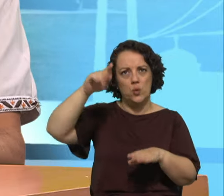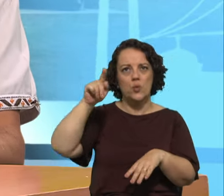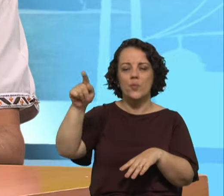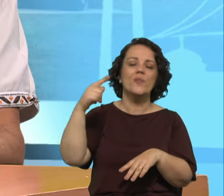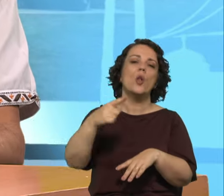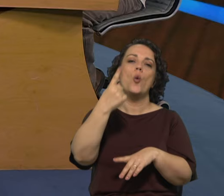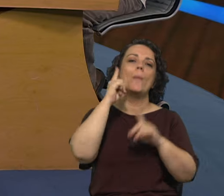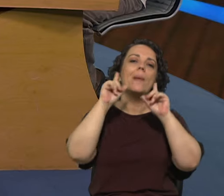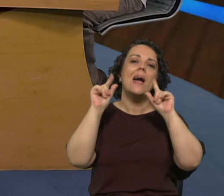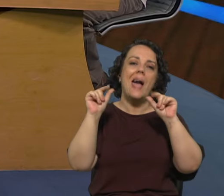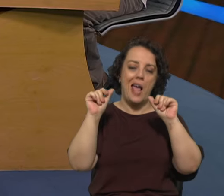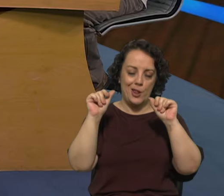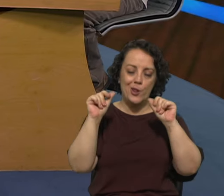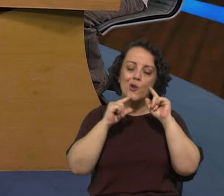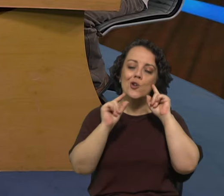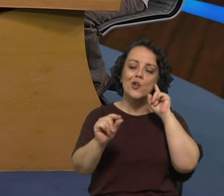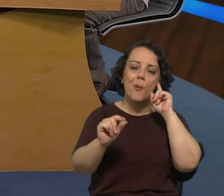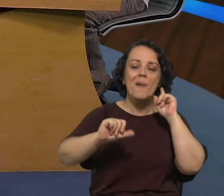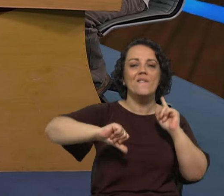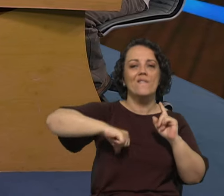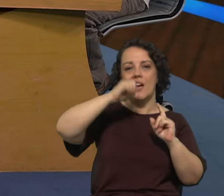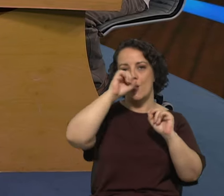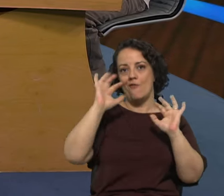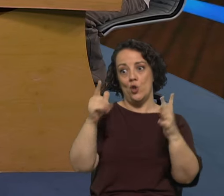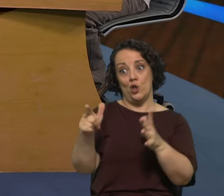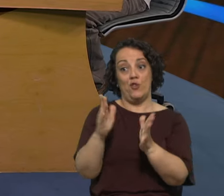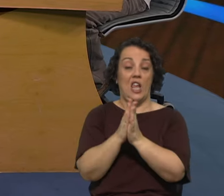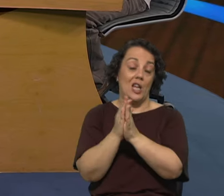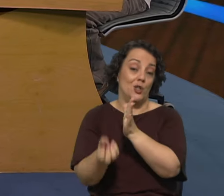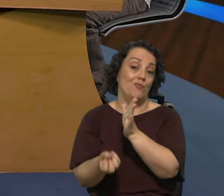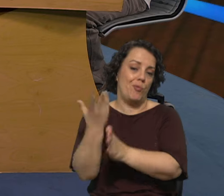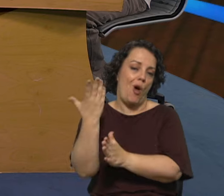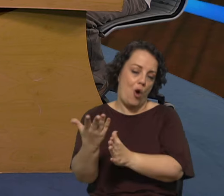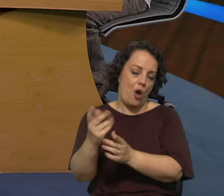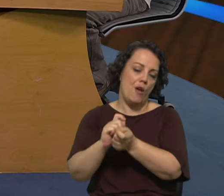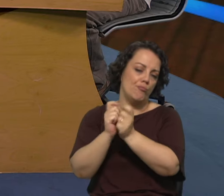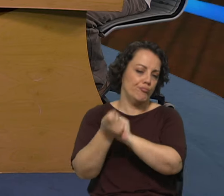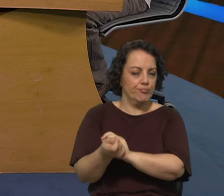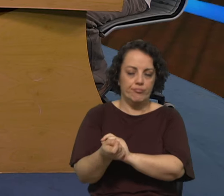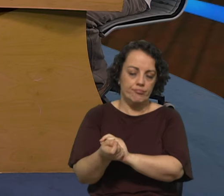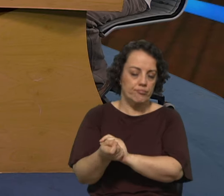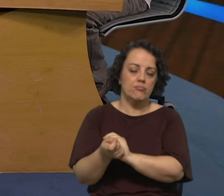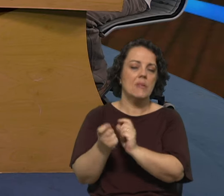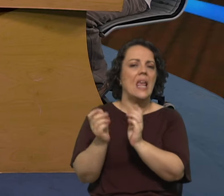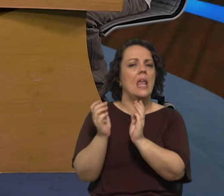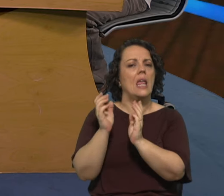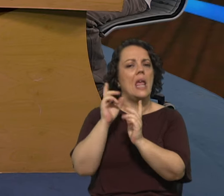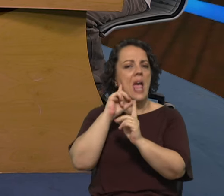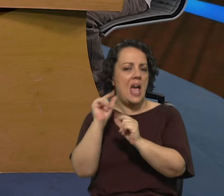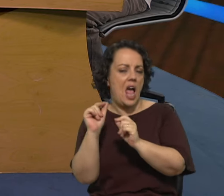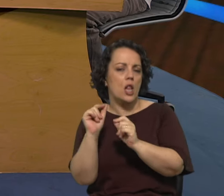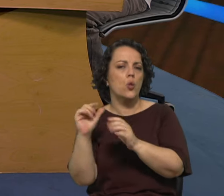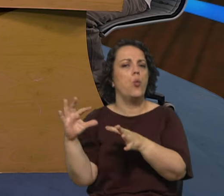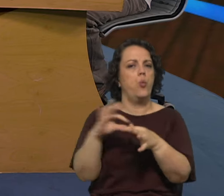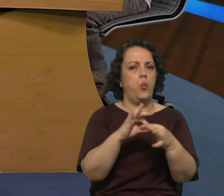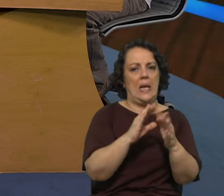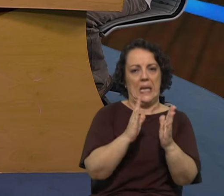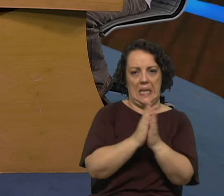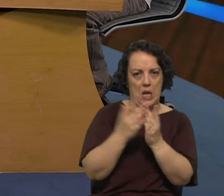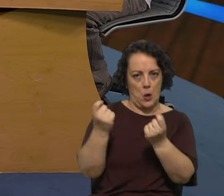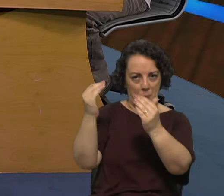florestas que nasceu foi a igreja que criou que fundou agora é uma rádio que não não está diretamente ligada à igreja eles fizeram-me